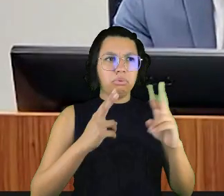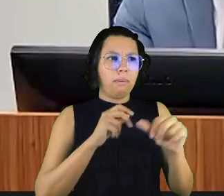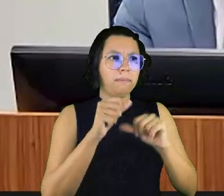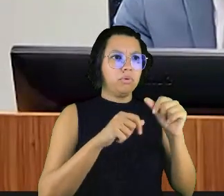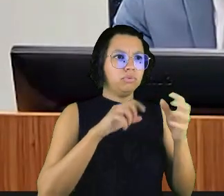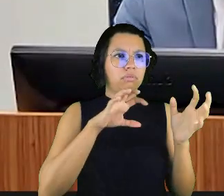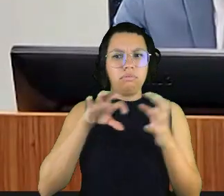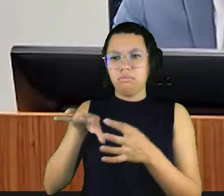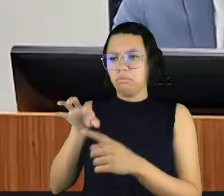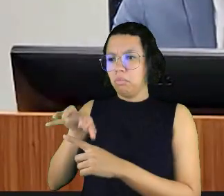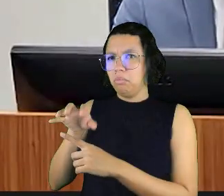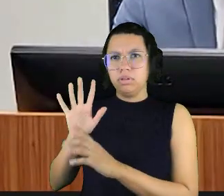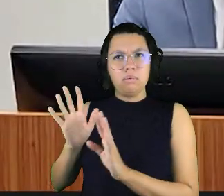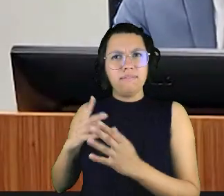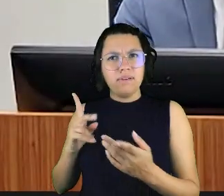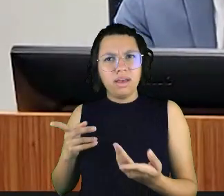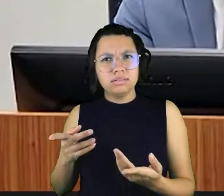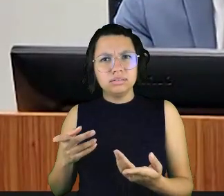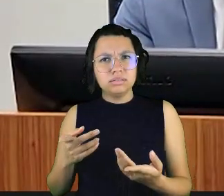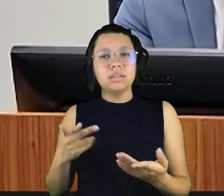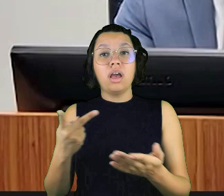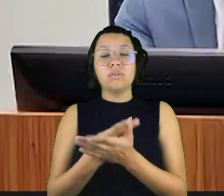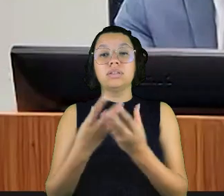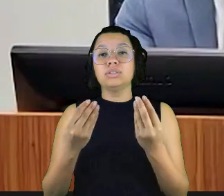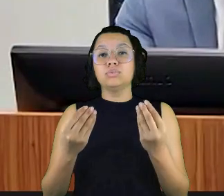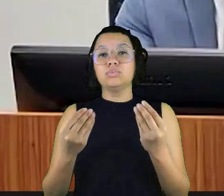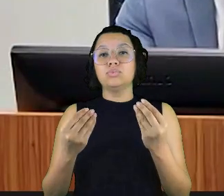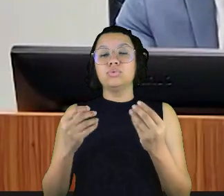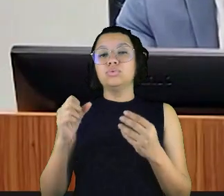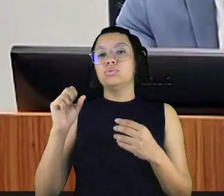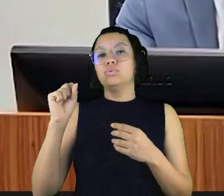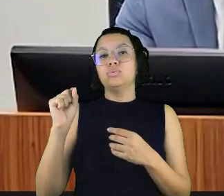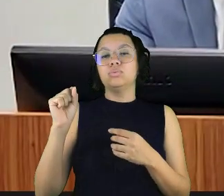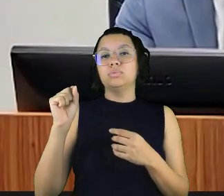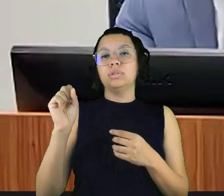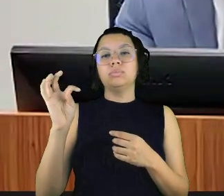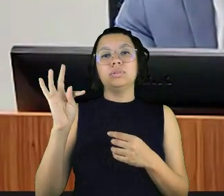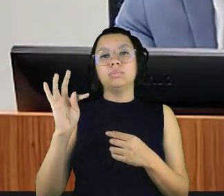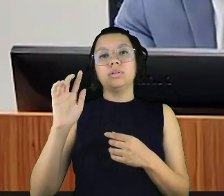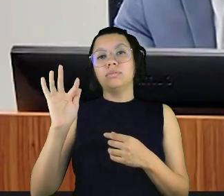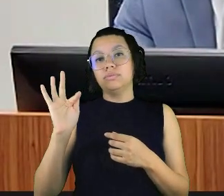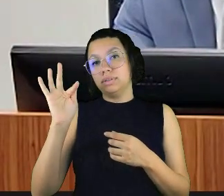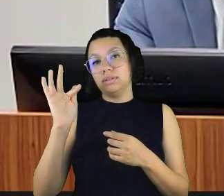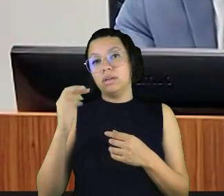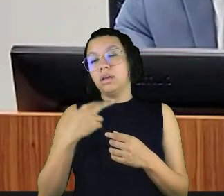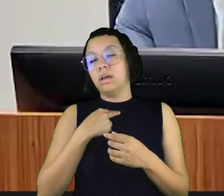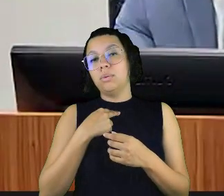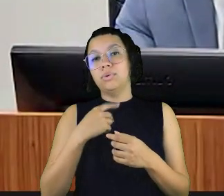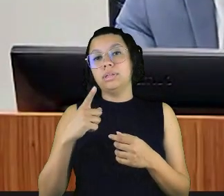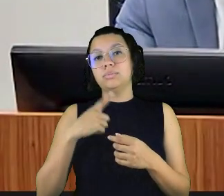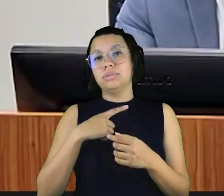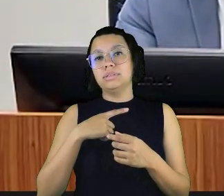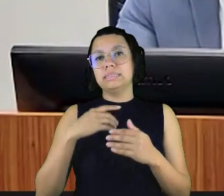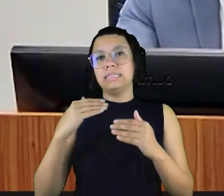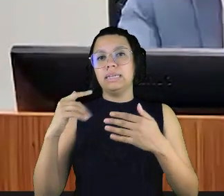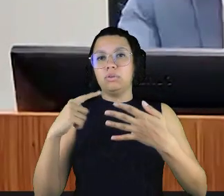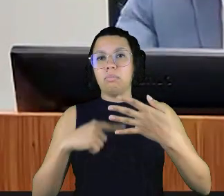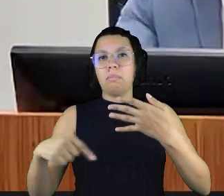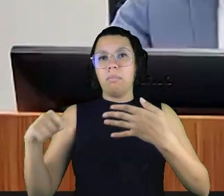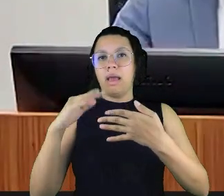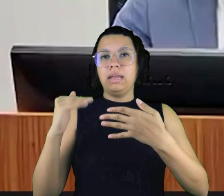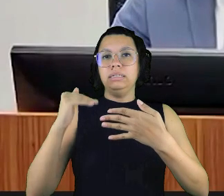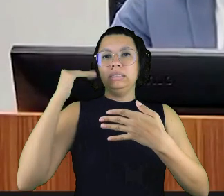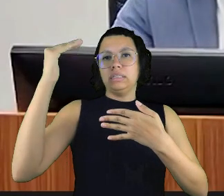Federal, né? Então, nós não podemos ter uma espécie de instância superpoderosa, que seria a da arbitragem. Um